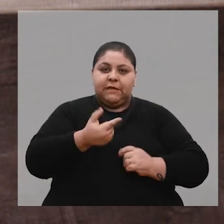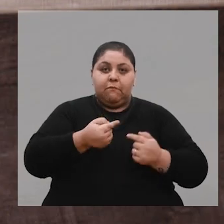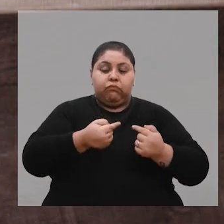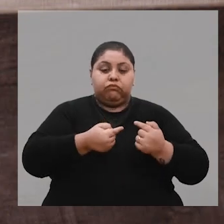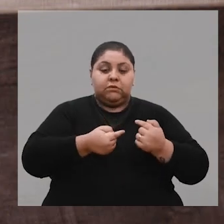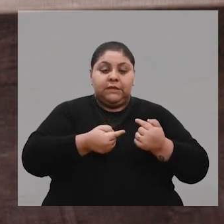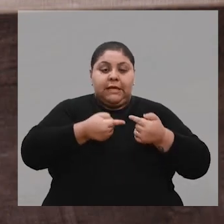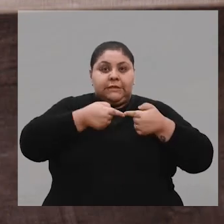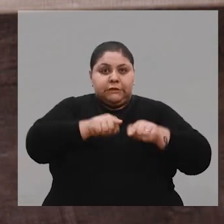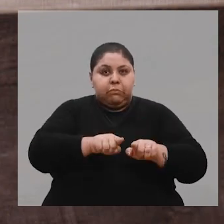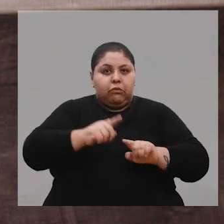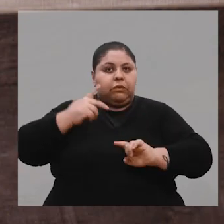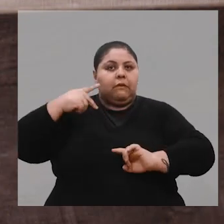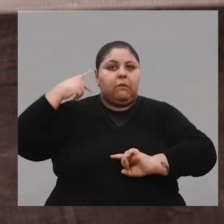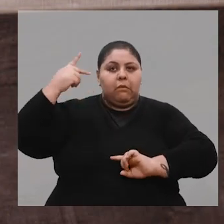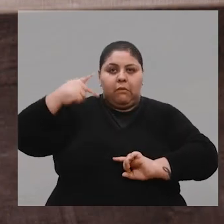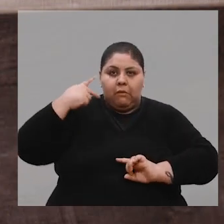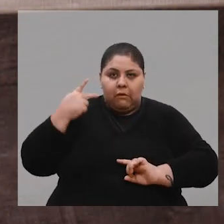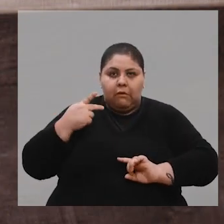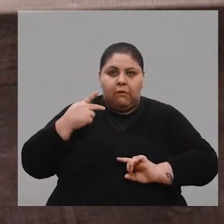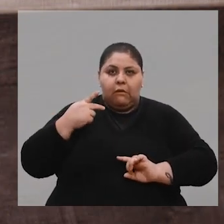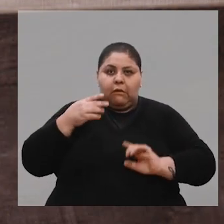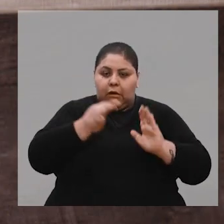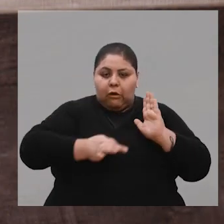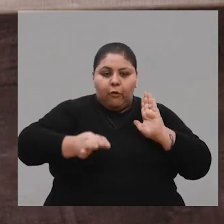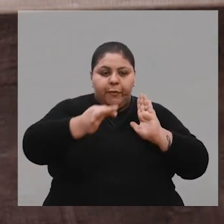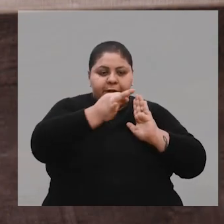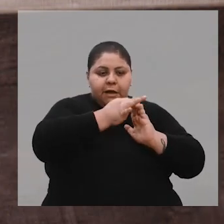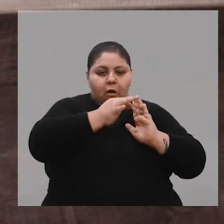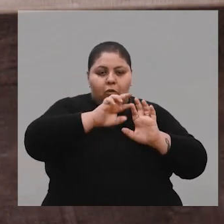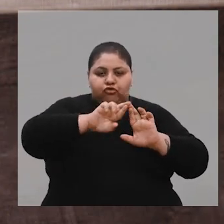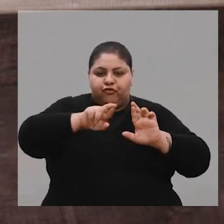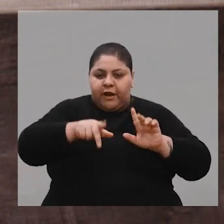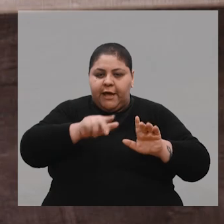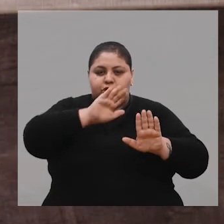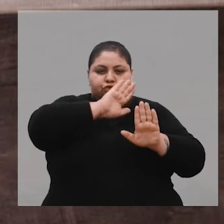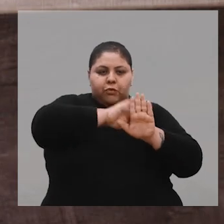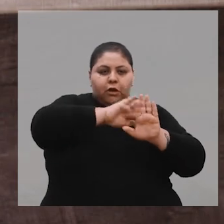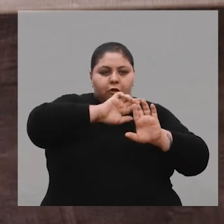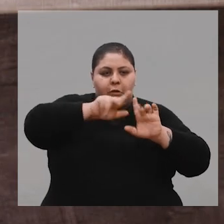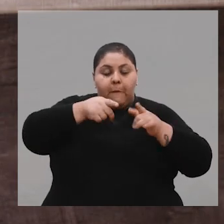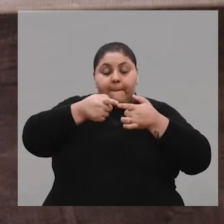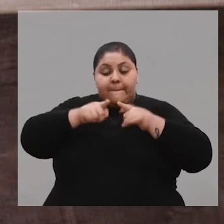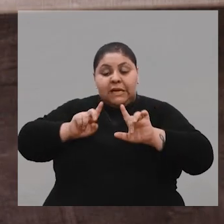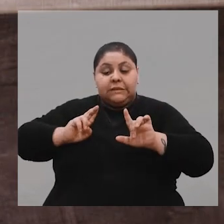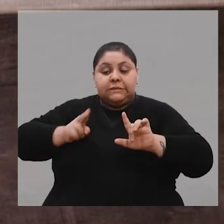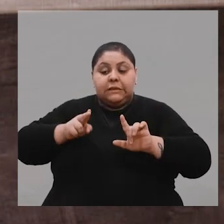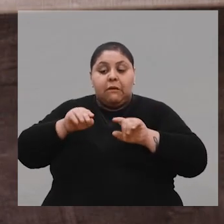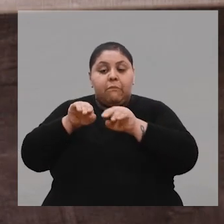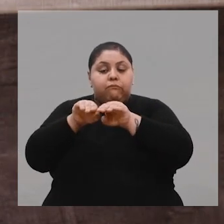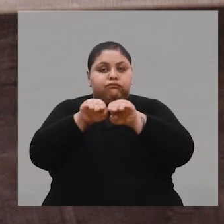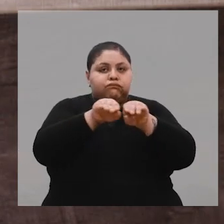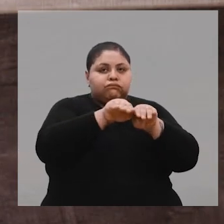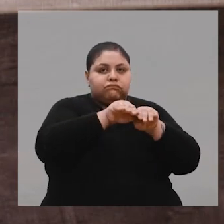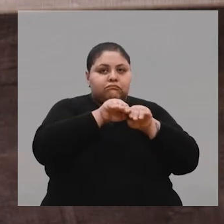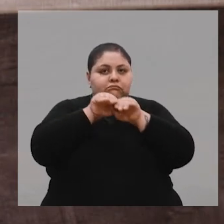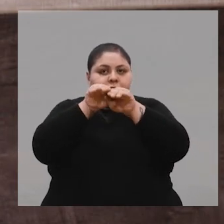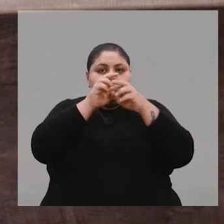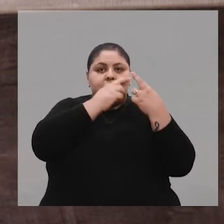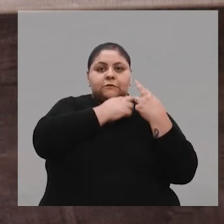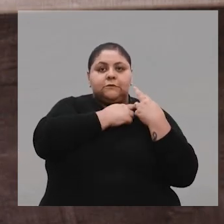as disputas políticas, cada qual nos seus pensamentos, na sua ideologia, mas sempre mantendo o equilíbrio